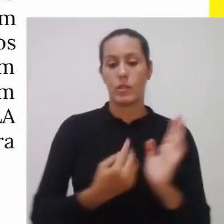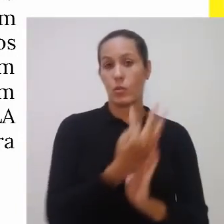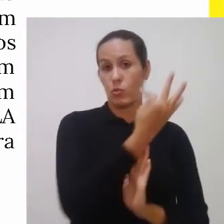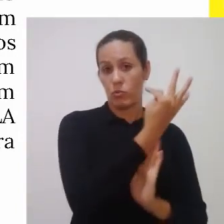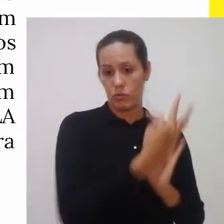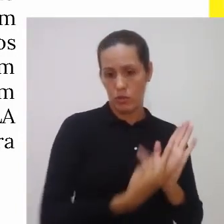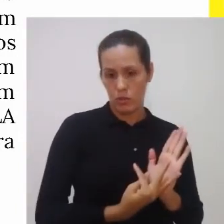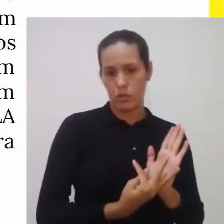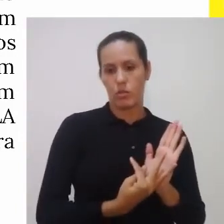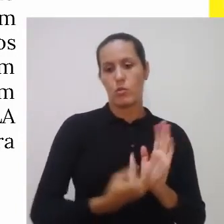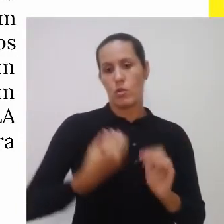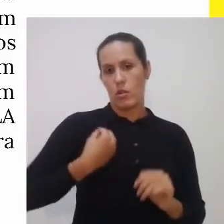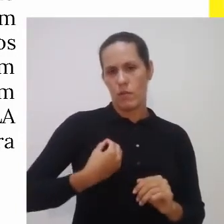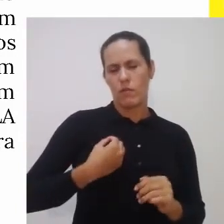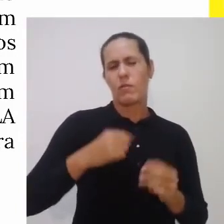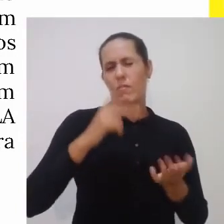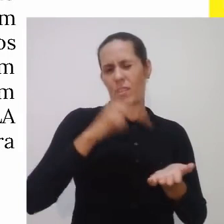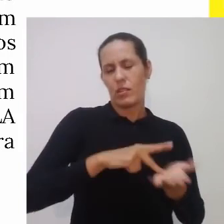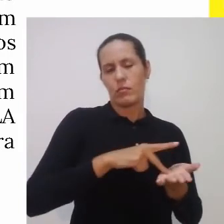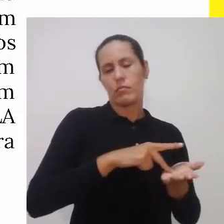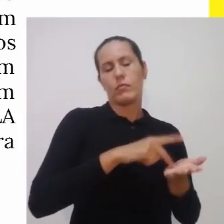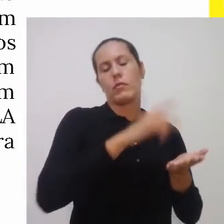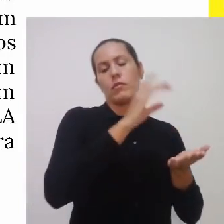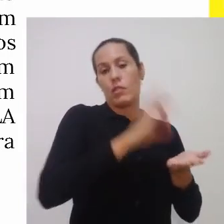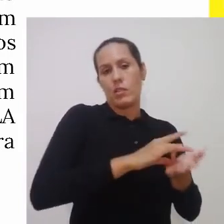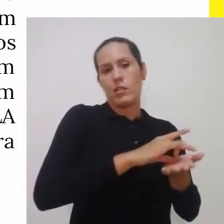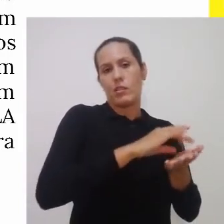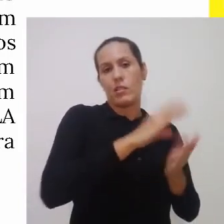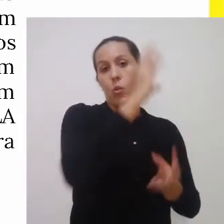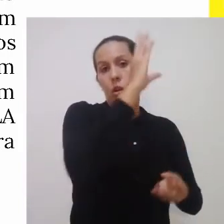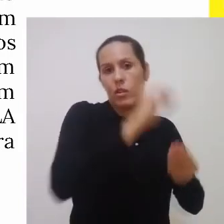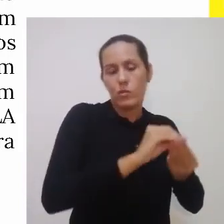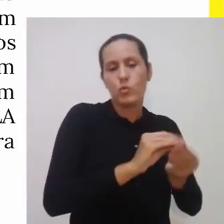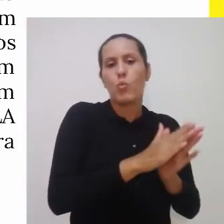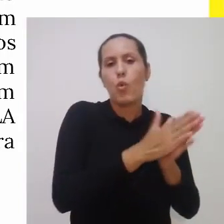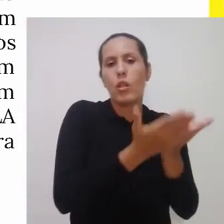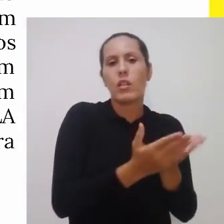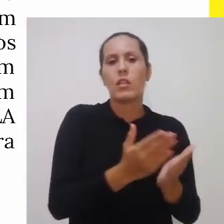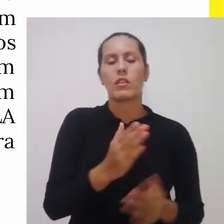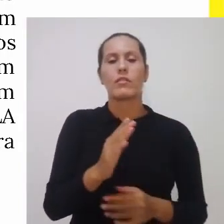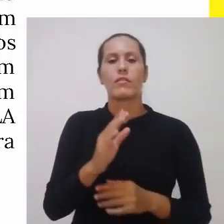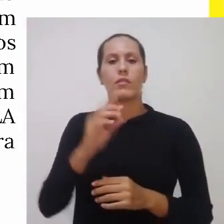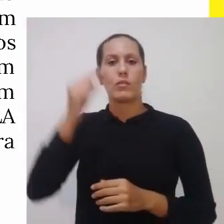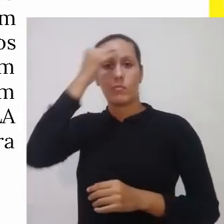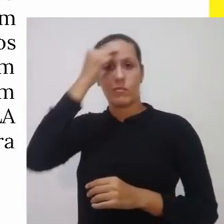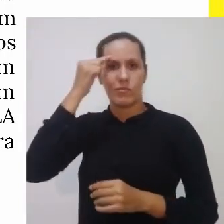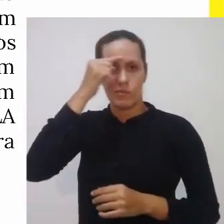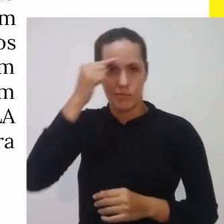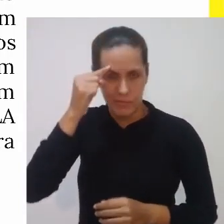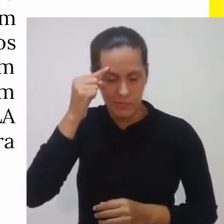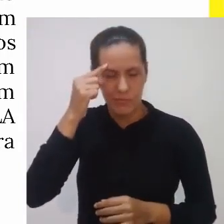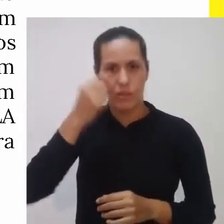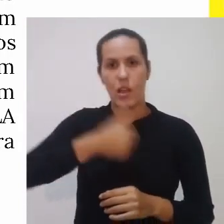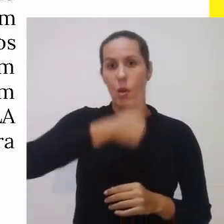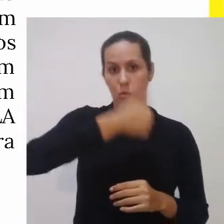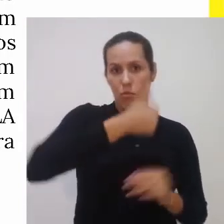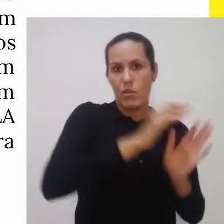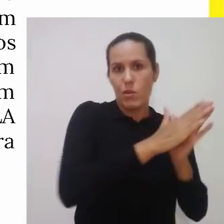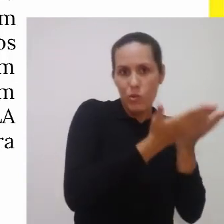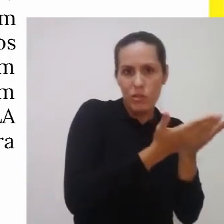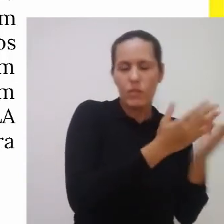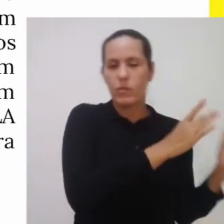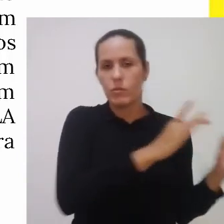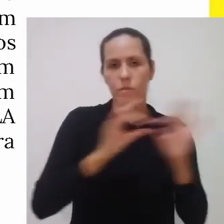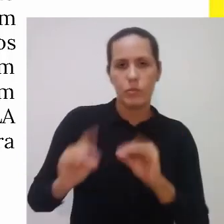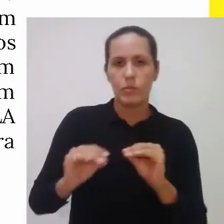Eu trouxe para vocês um texto que, na verdade, é um resumo do livro Harry Potter, tá? Harry Potter e a Pedra Filosofal, o